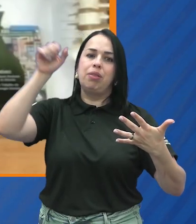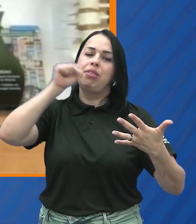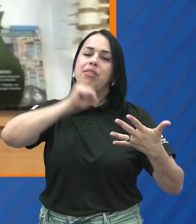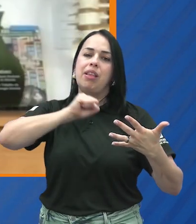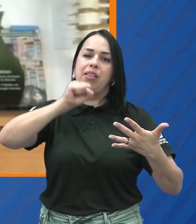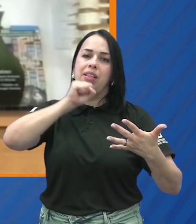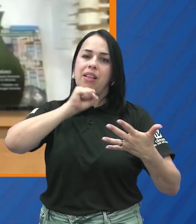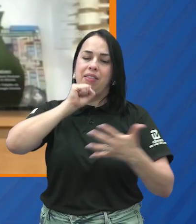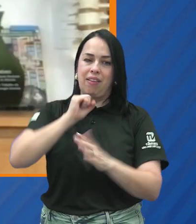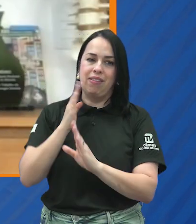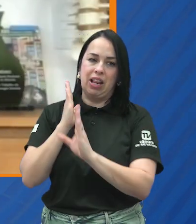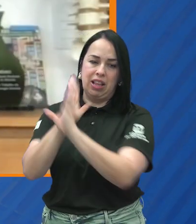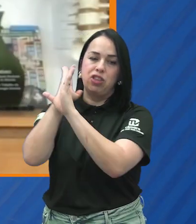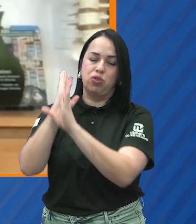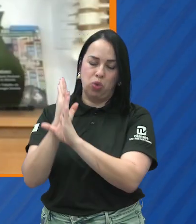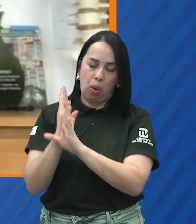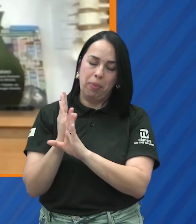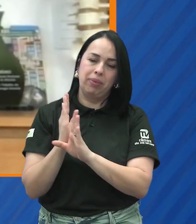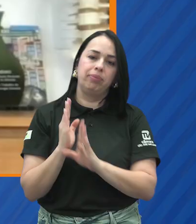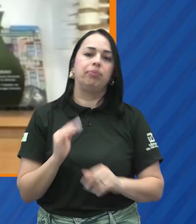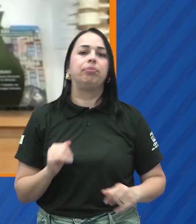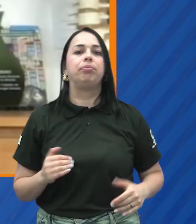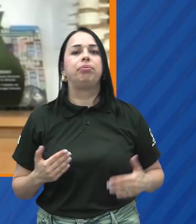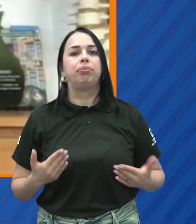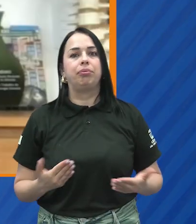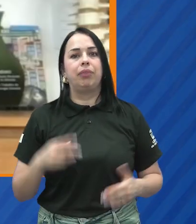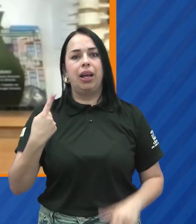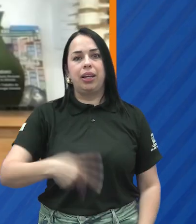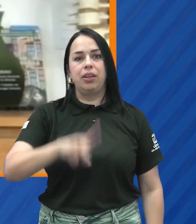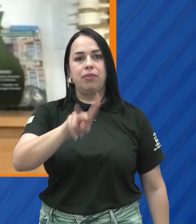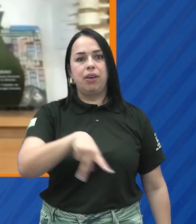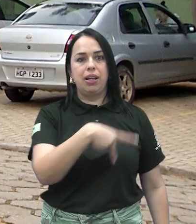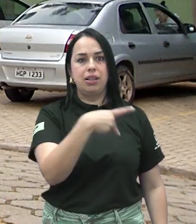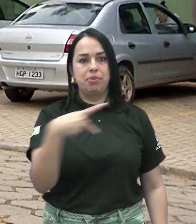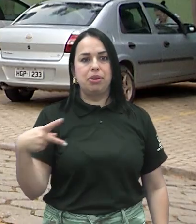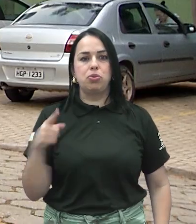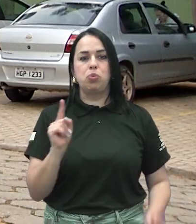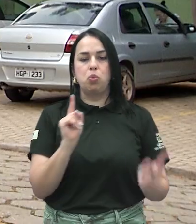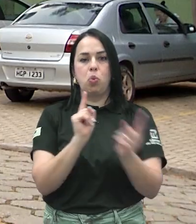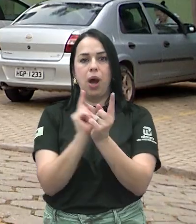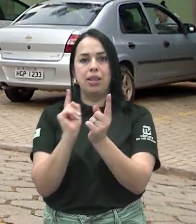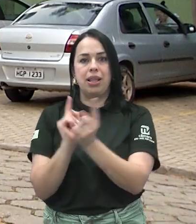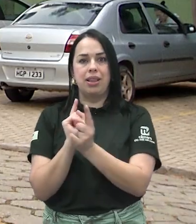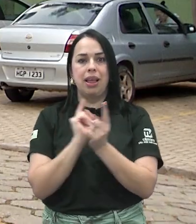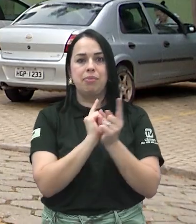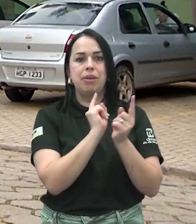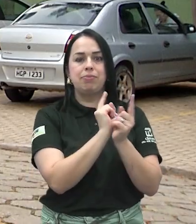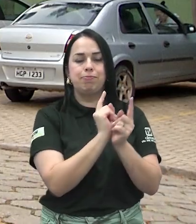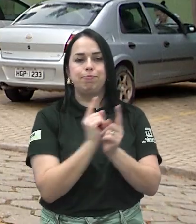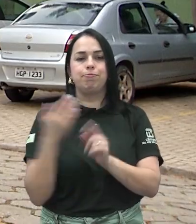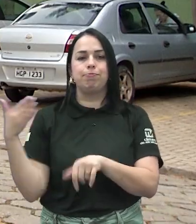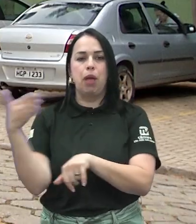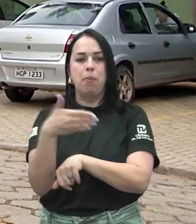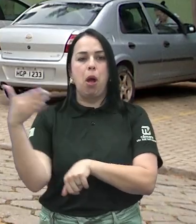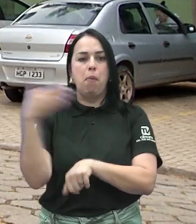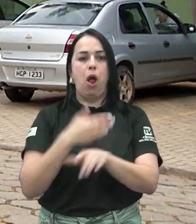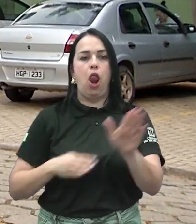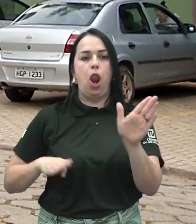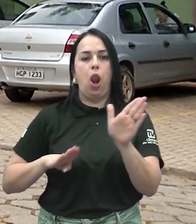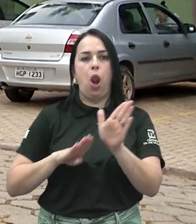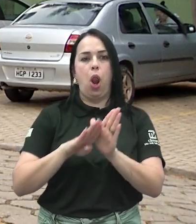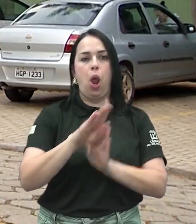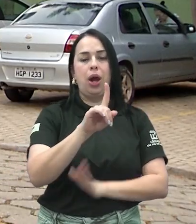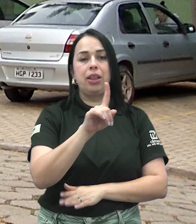é evidenciado principalmente já na faixa etária adulta. No Vale do Paraíba, os atendimentos por AME